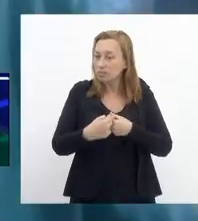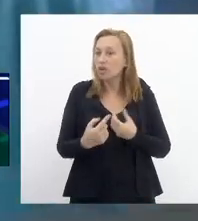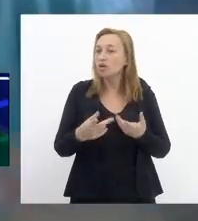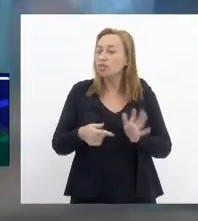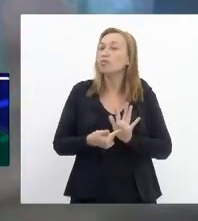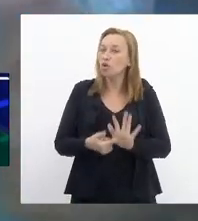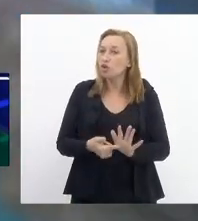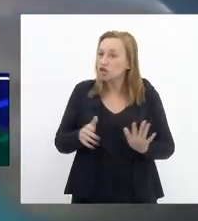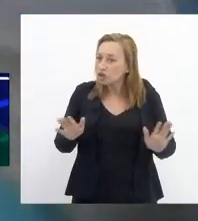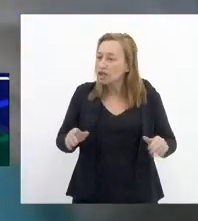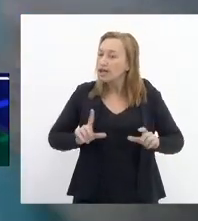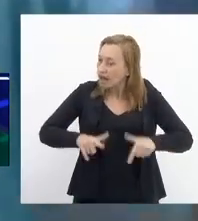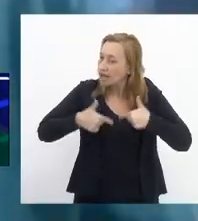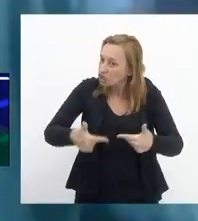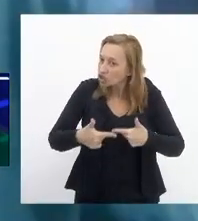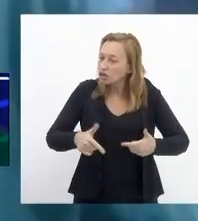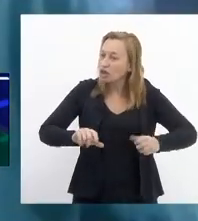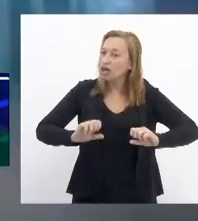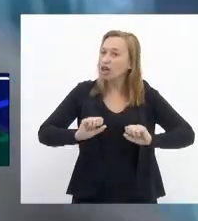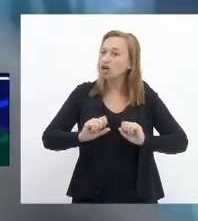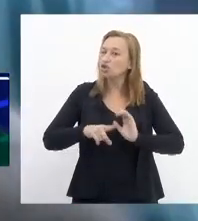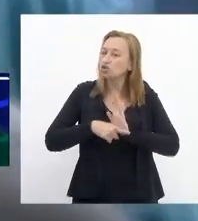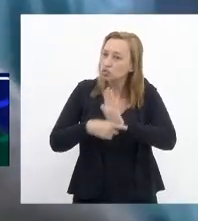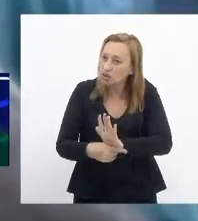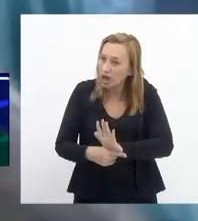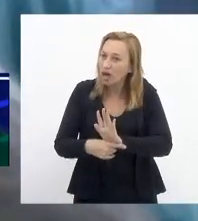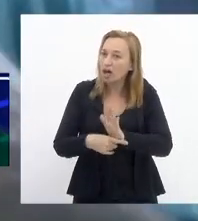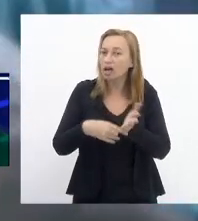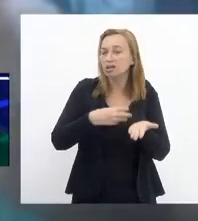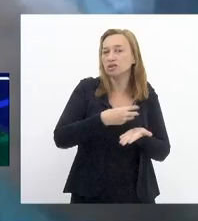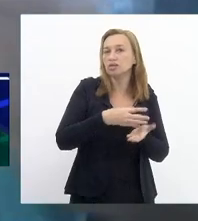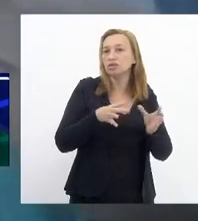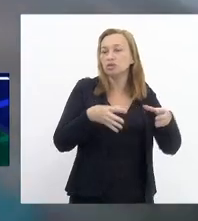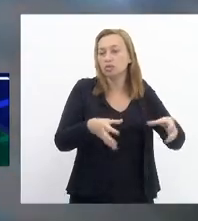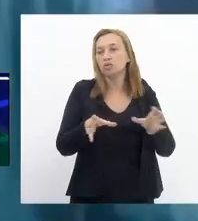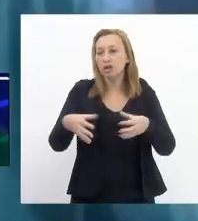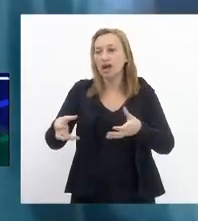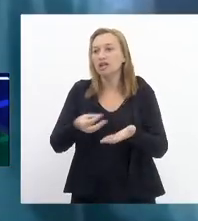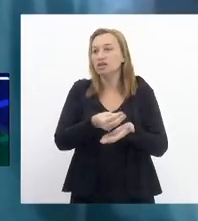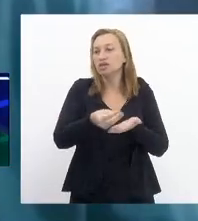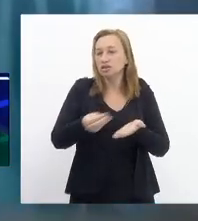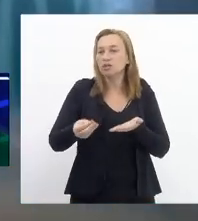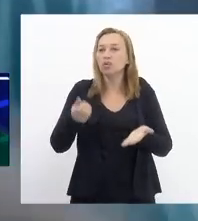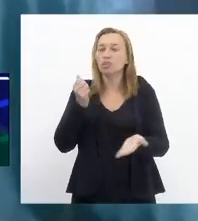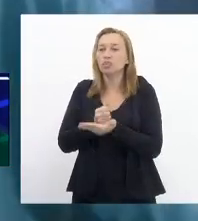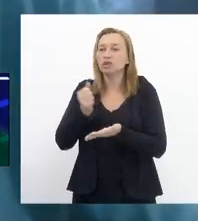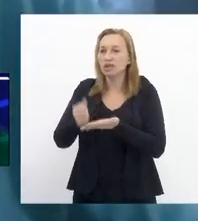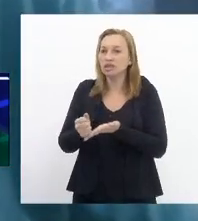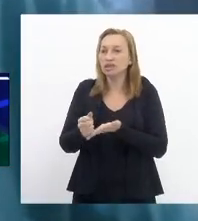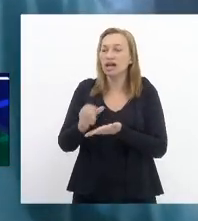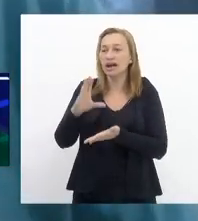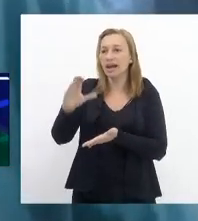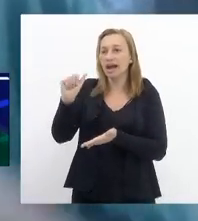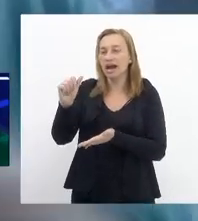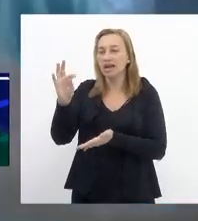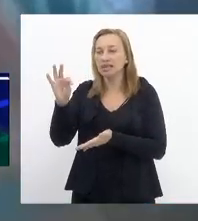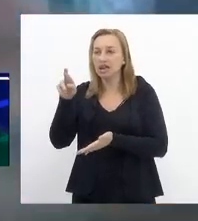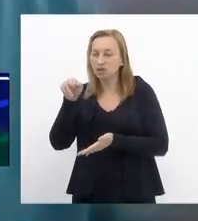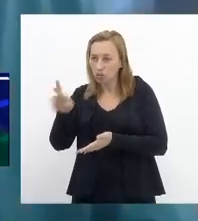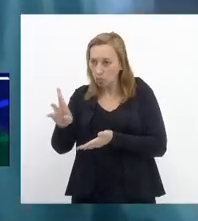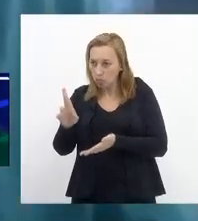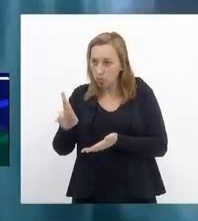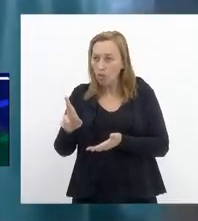agir, tem que ajudar os pontos de entrega voluntários, tem que contratar cooperativas de catadores, tem que